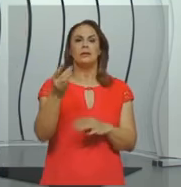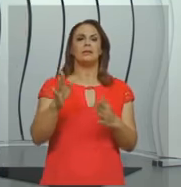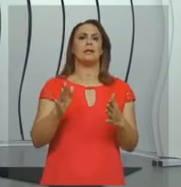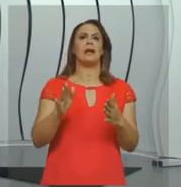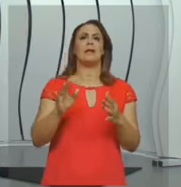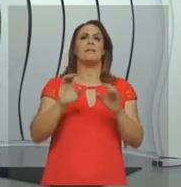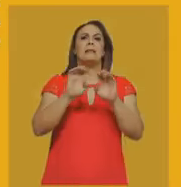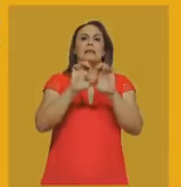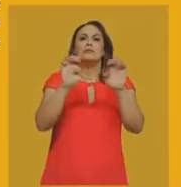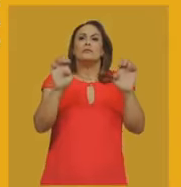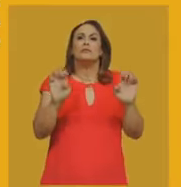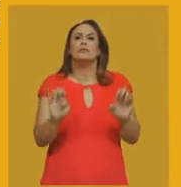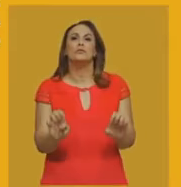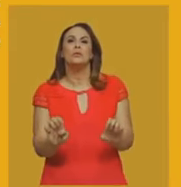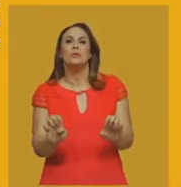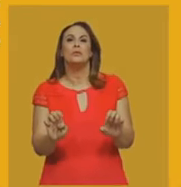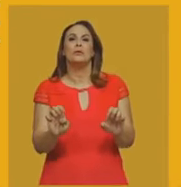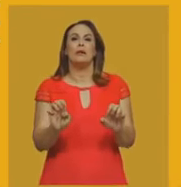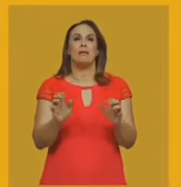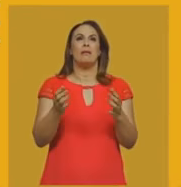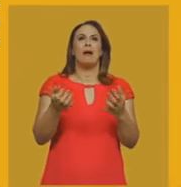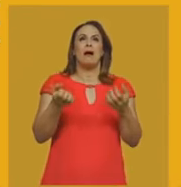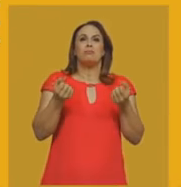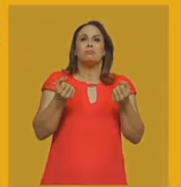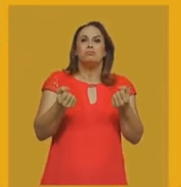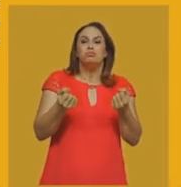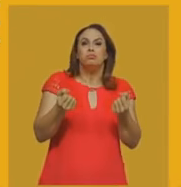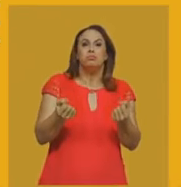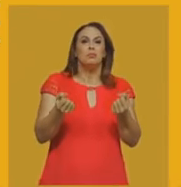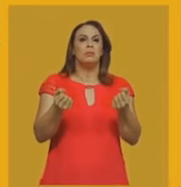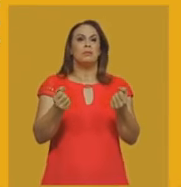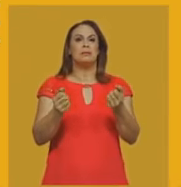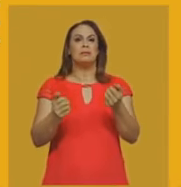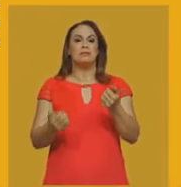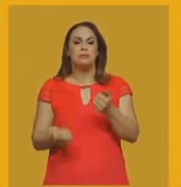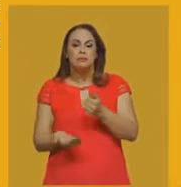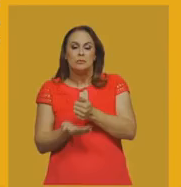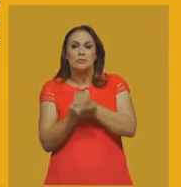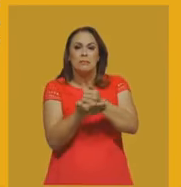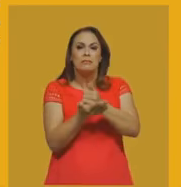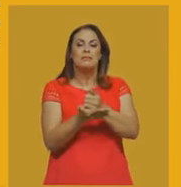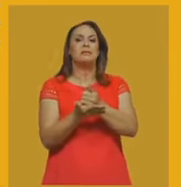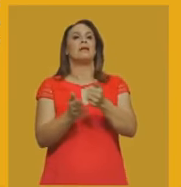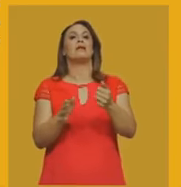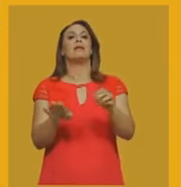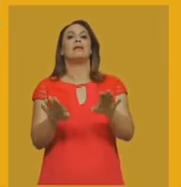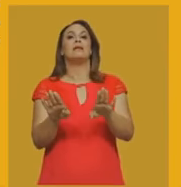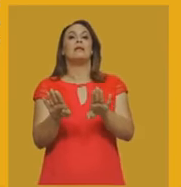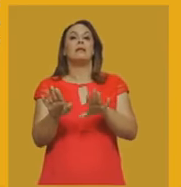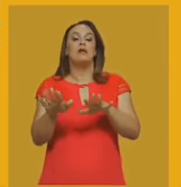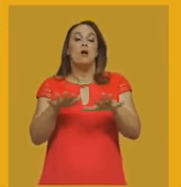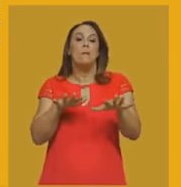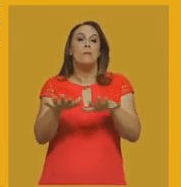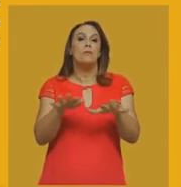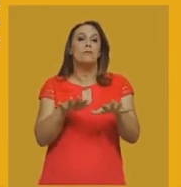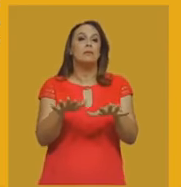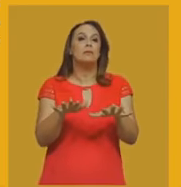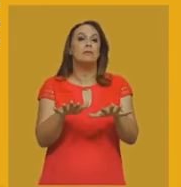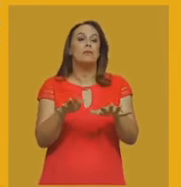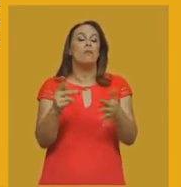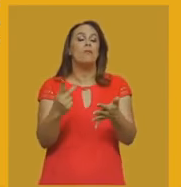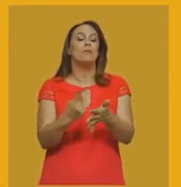e a movimentação do nosso corpo resultam da interação entre sistemas muscular, ósseo